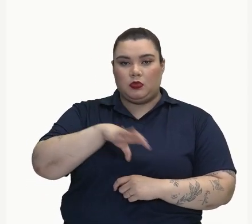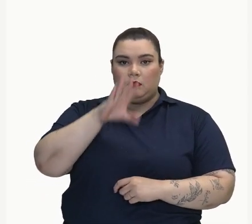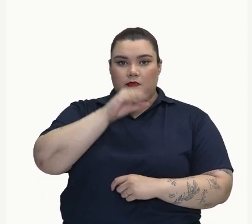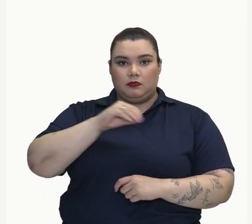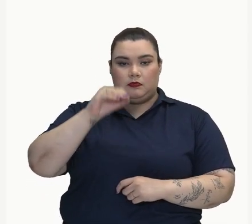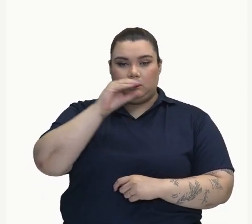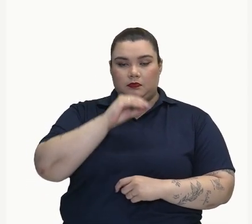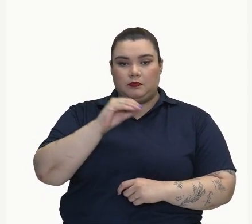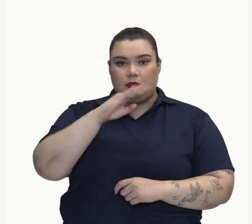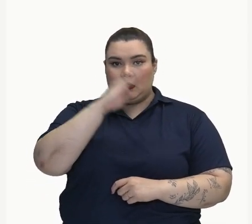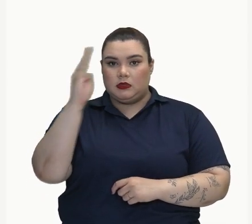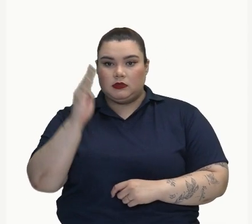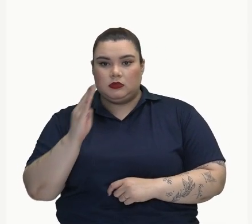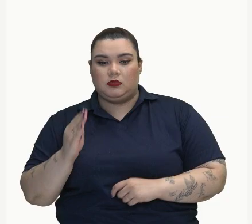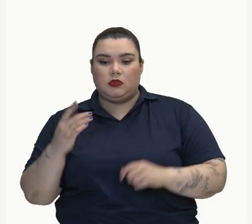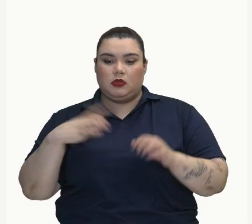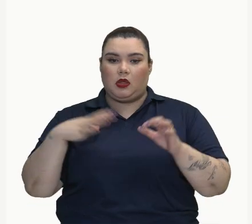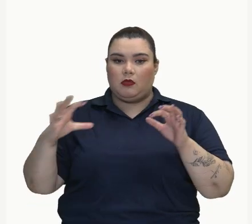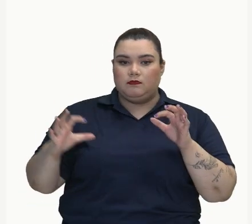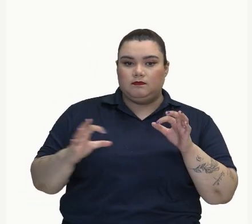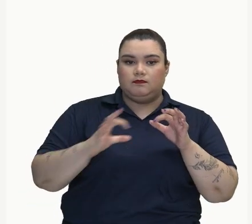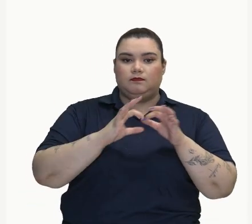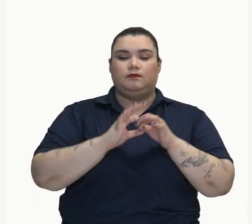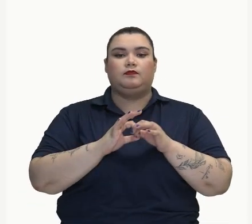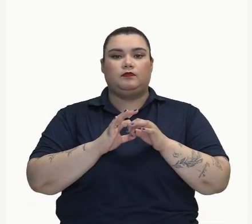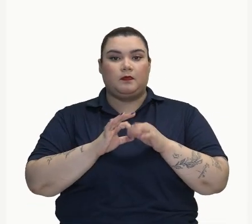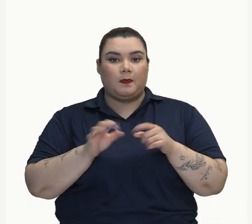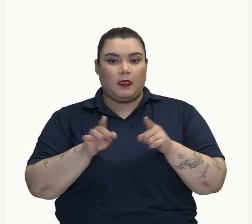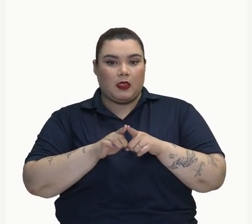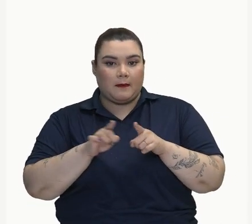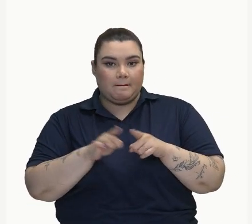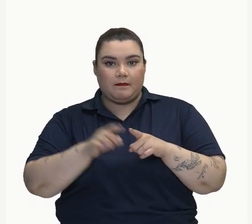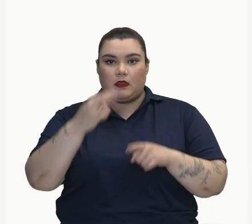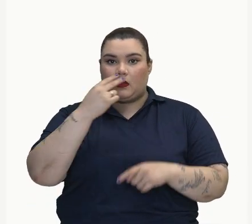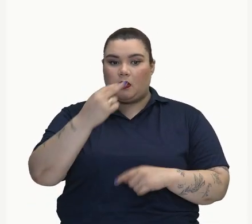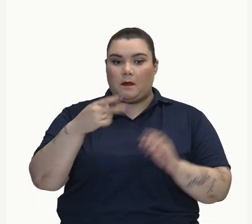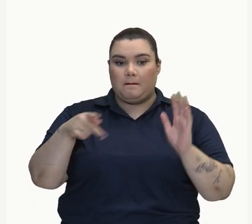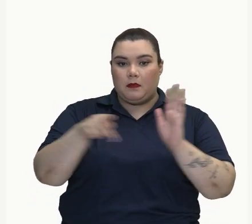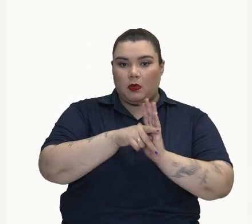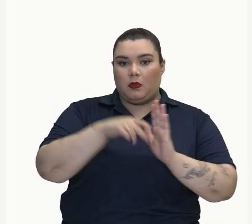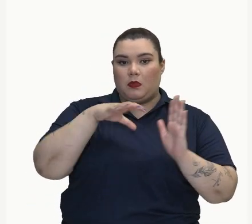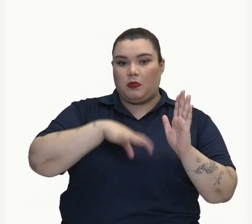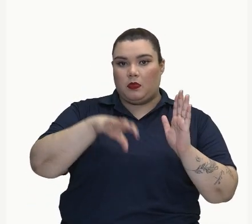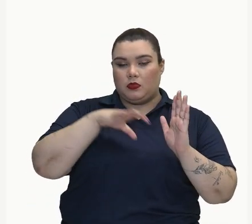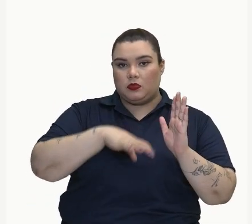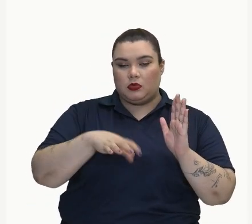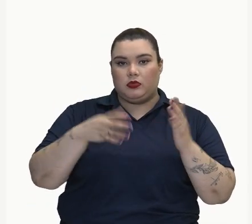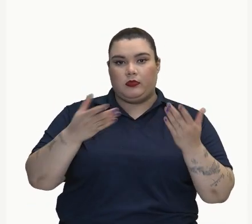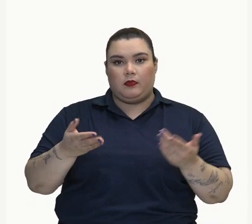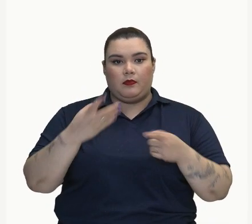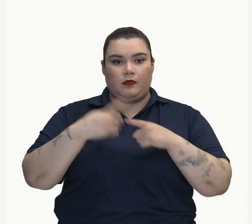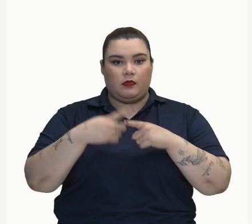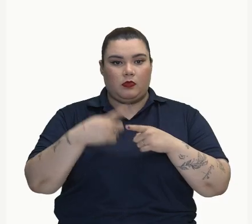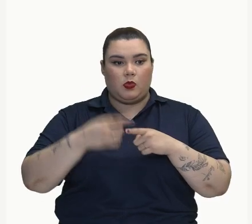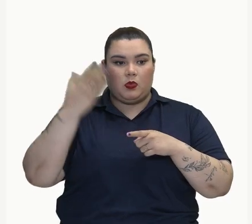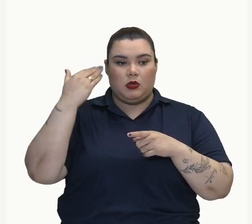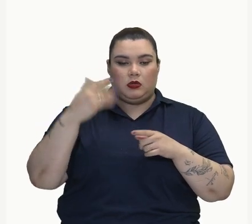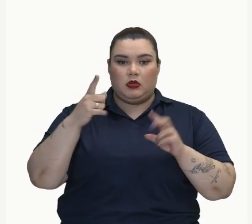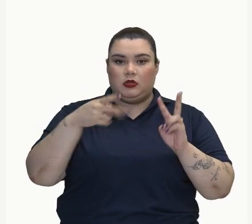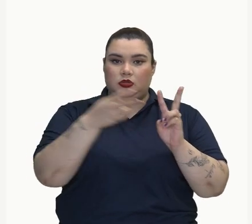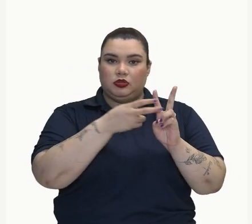Brasil, nós já incluímos, né, até o nosso idioma próprio português, porque éramos terras